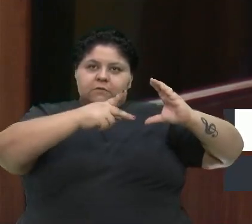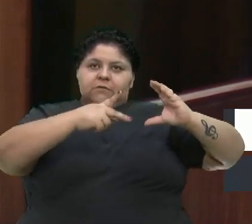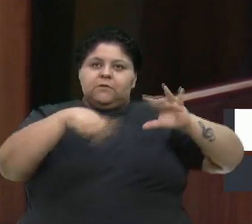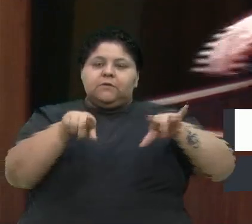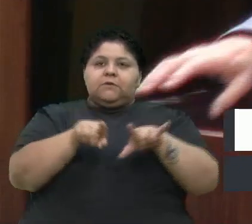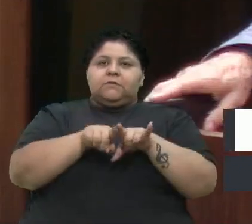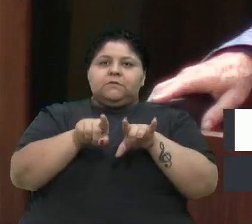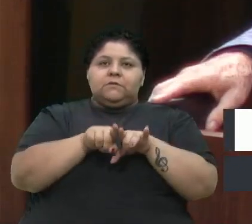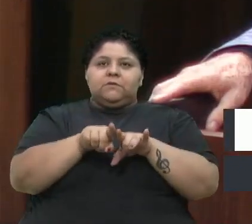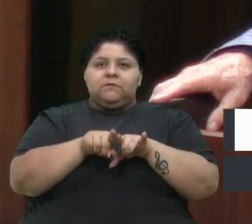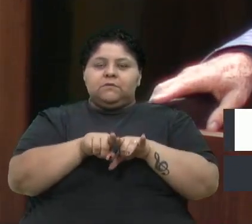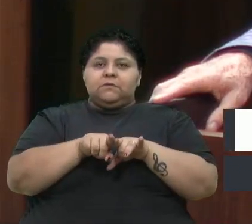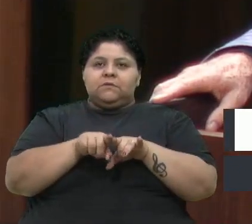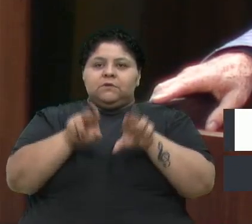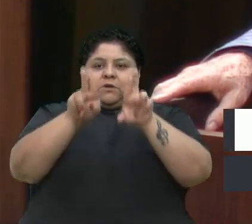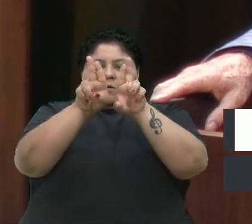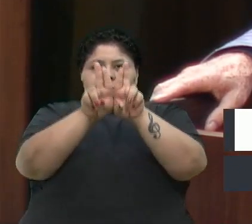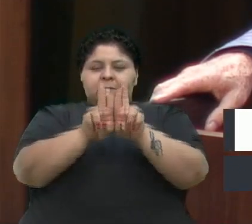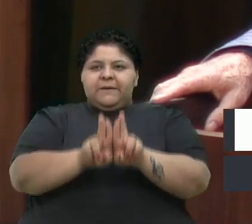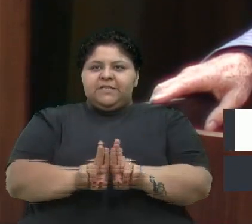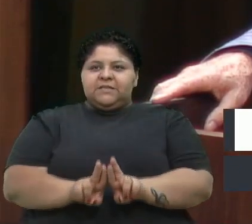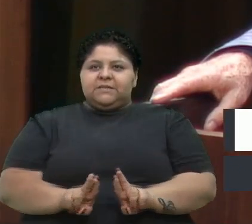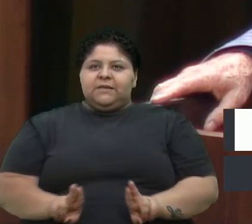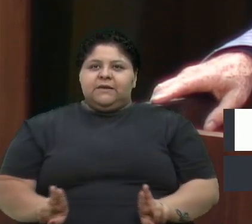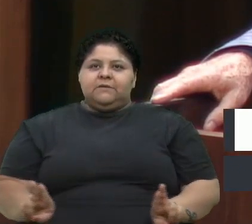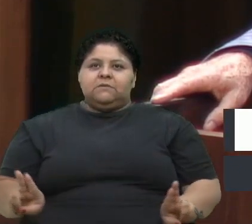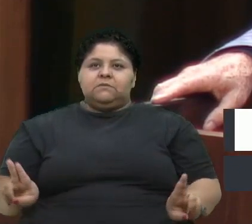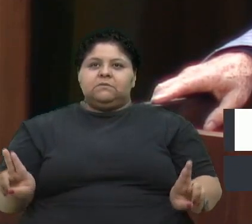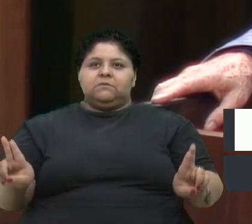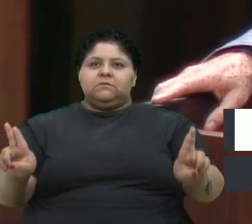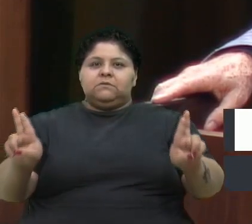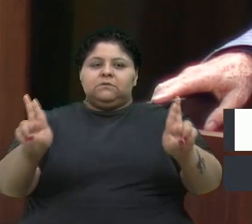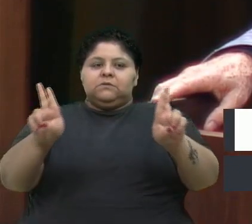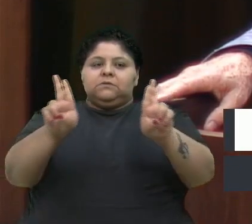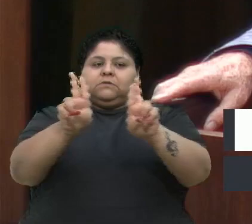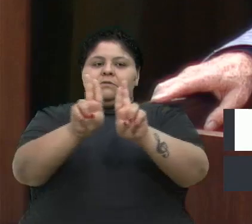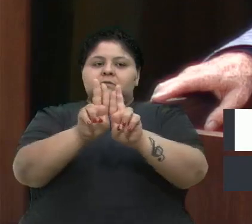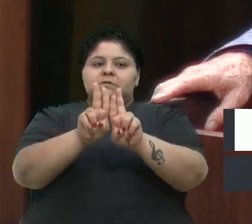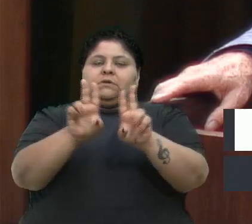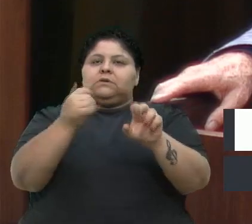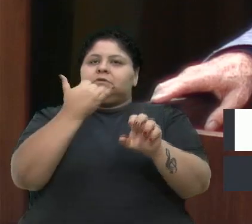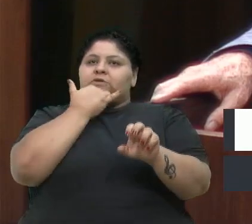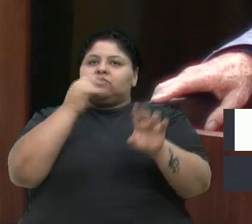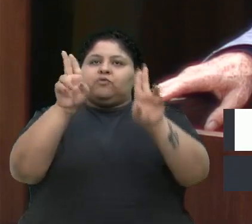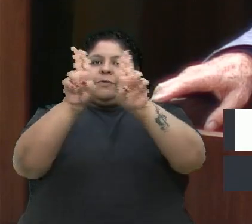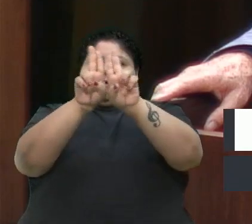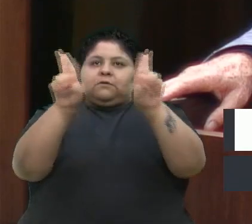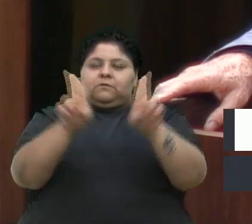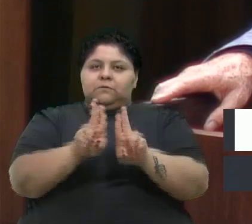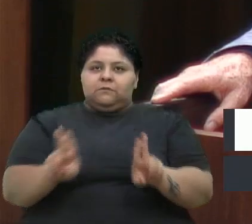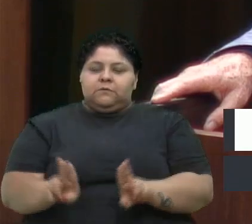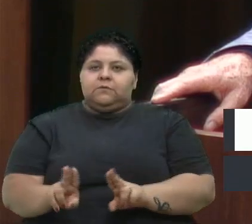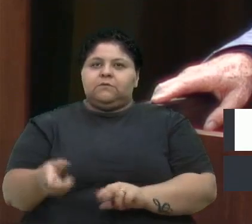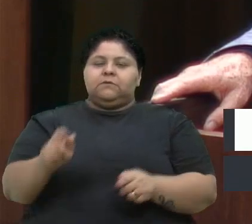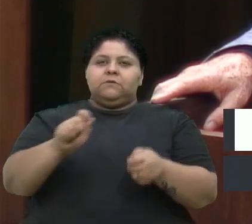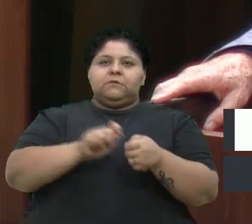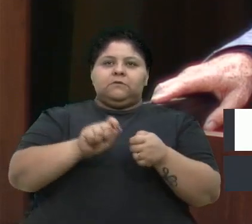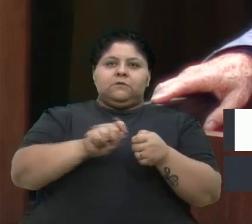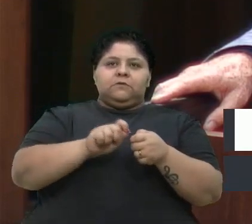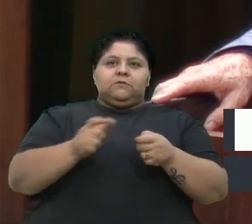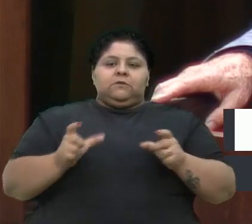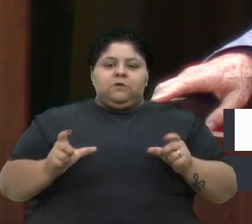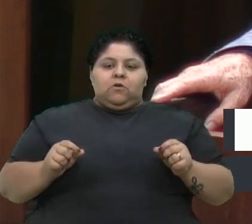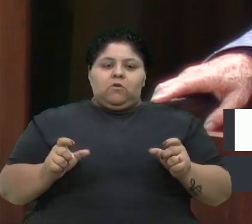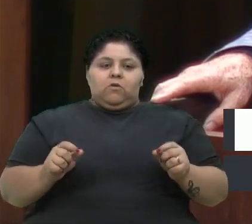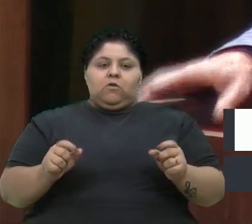estive na Unimed, na inauguração do serviço próprio da